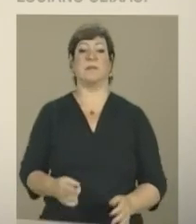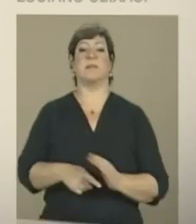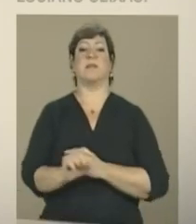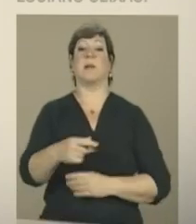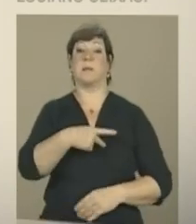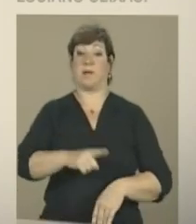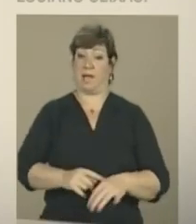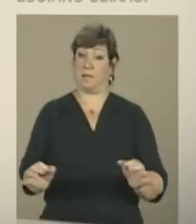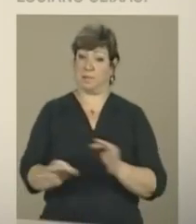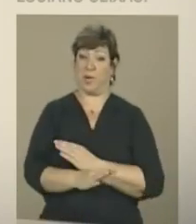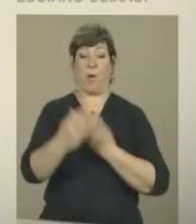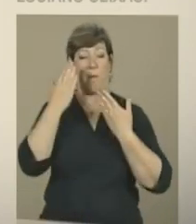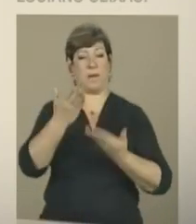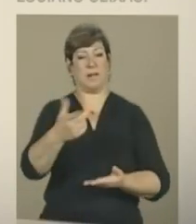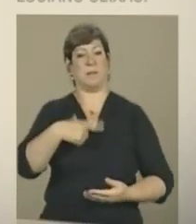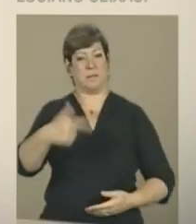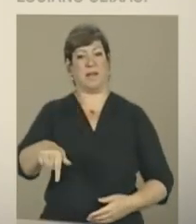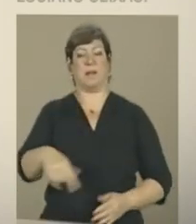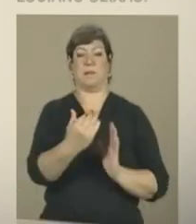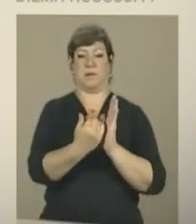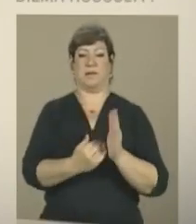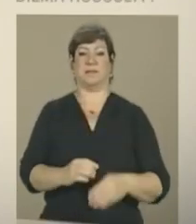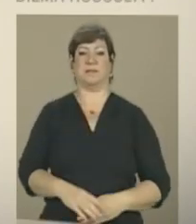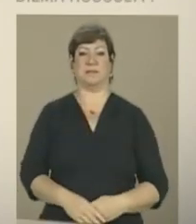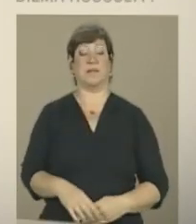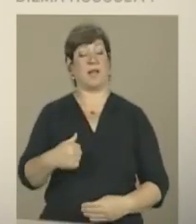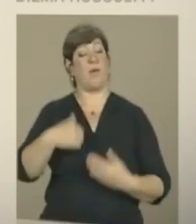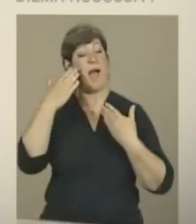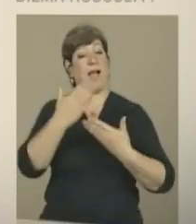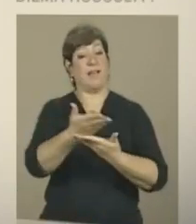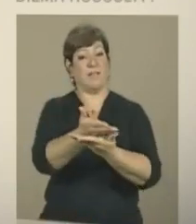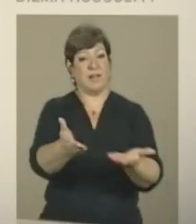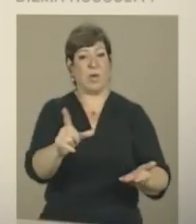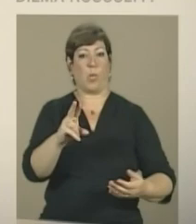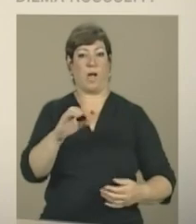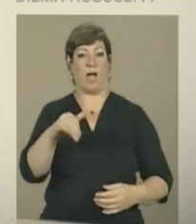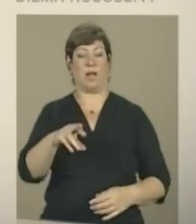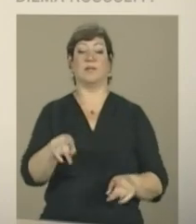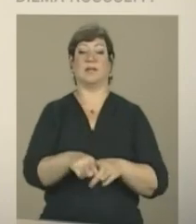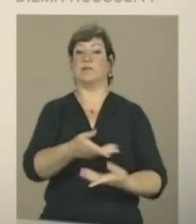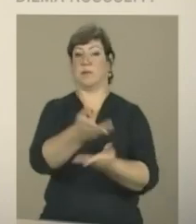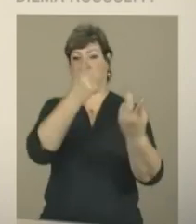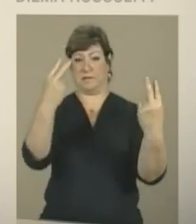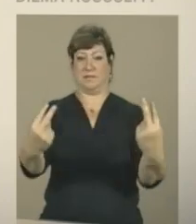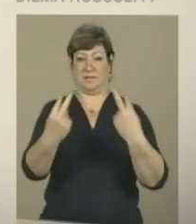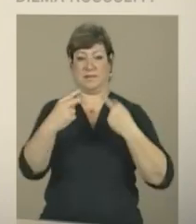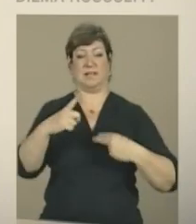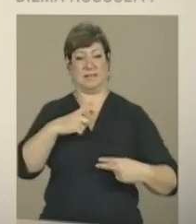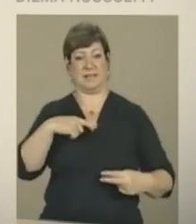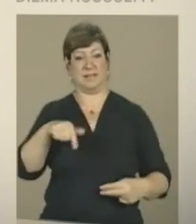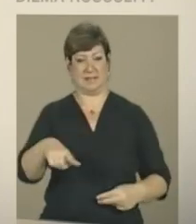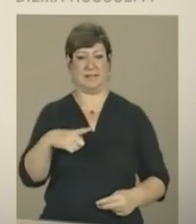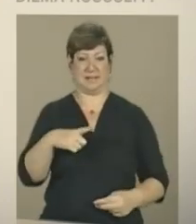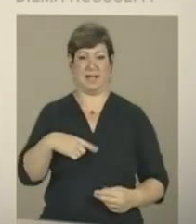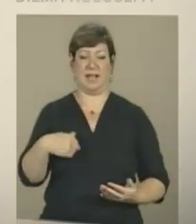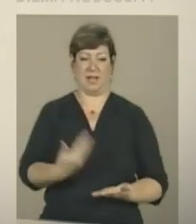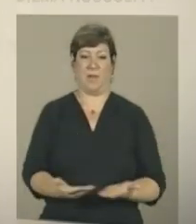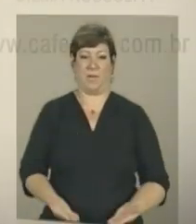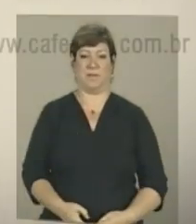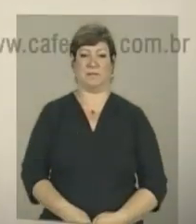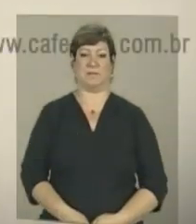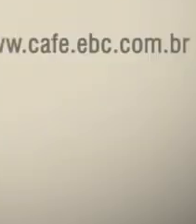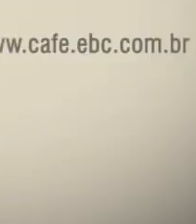nosso tempo chegou ao fim obrigado por mais esse café Eu é que agradeço a você Luciano e também aos ouvintes que nos E